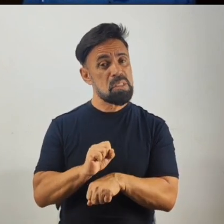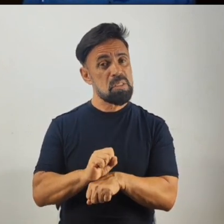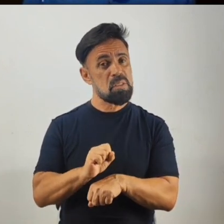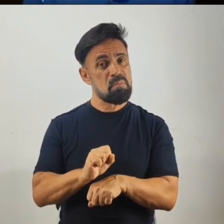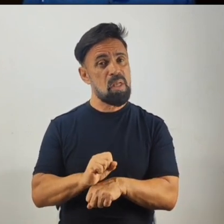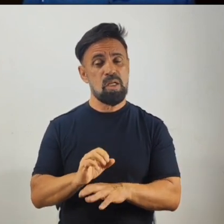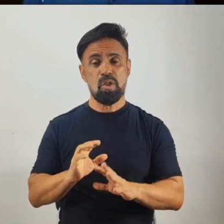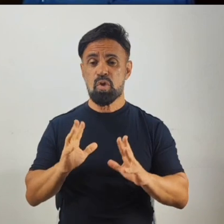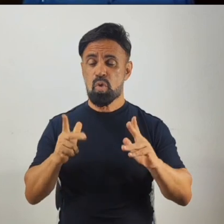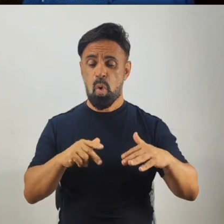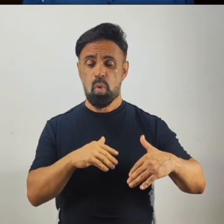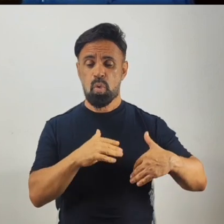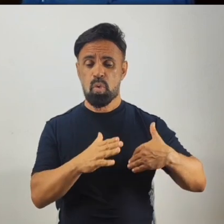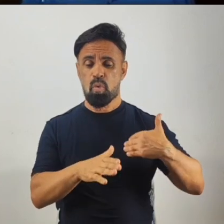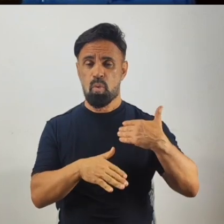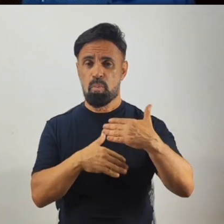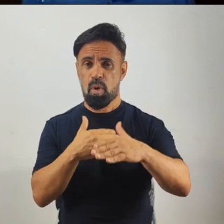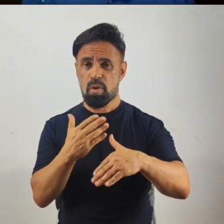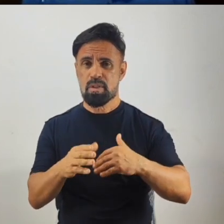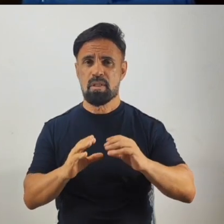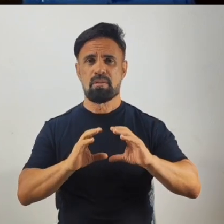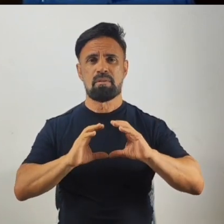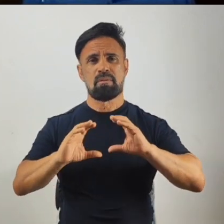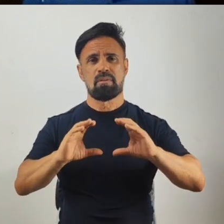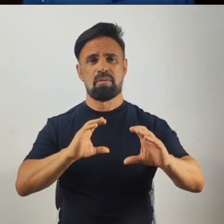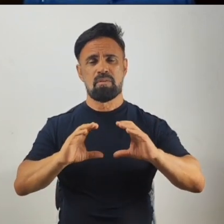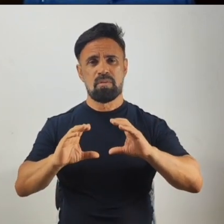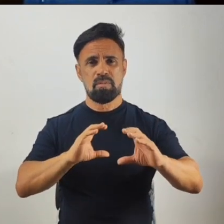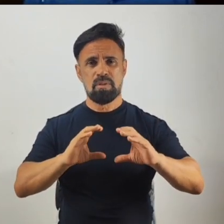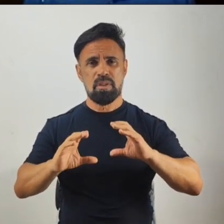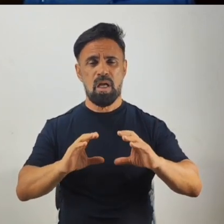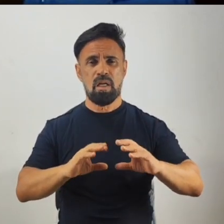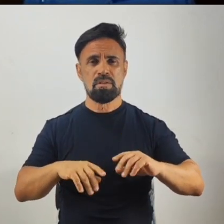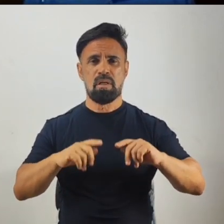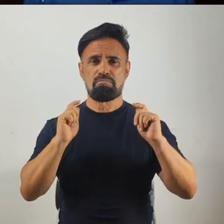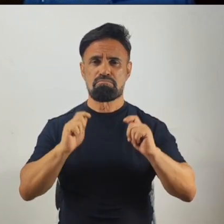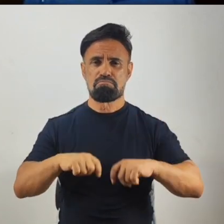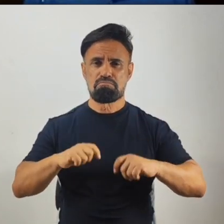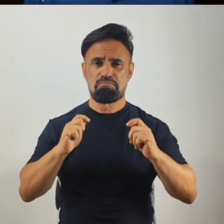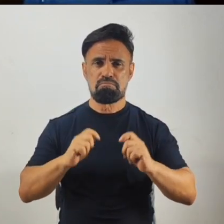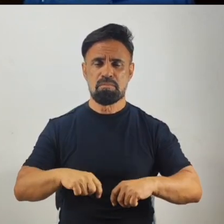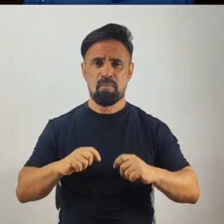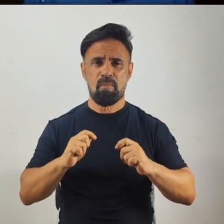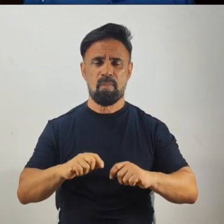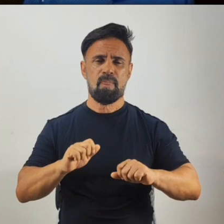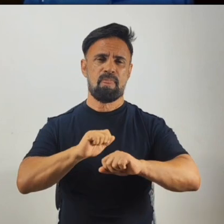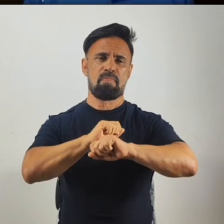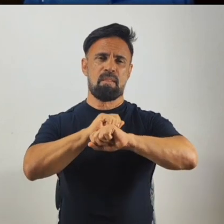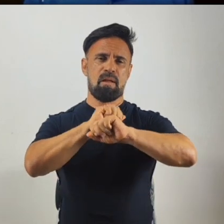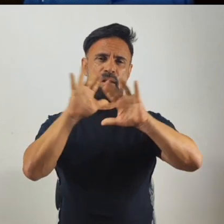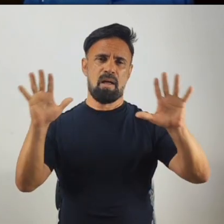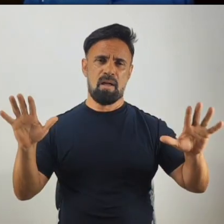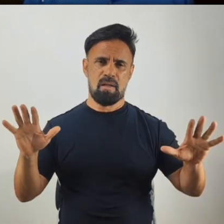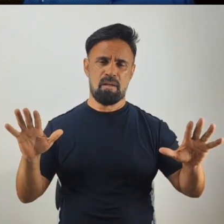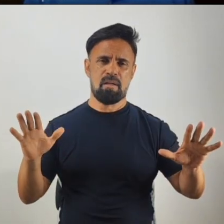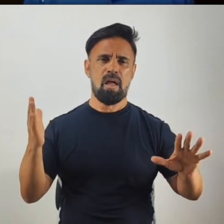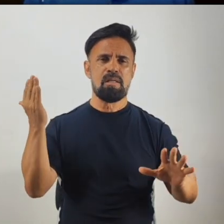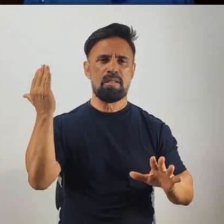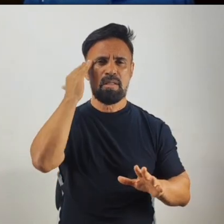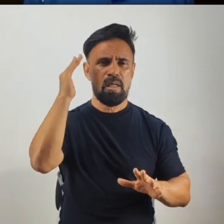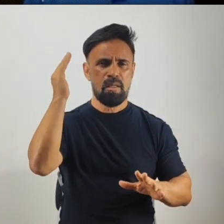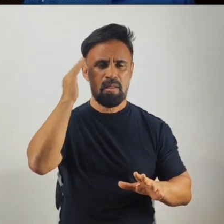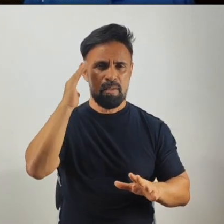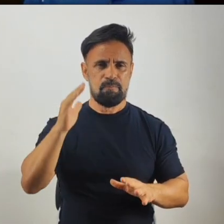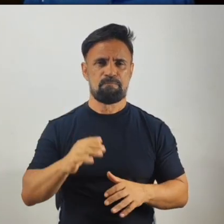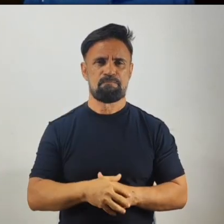É esperado que todo o processo de comunicação ocorra de forma